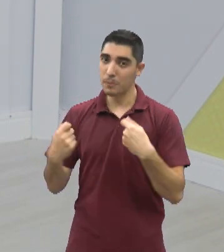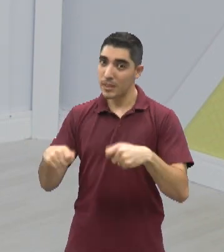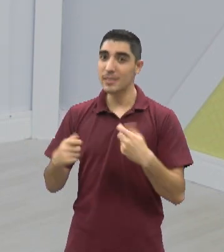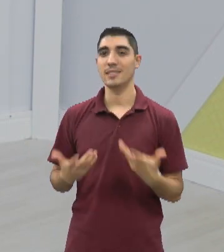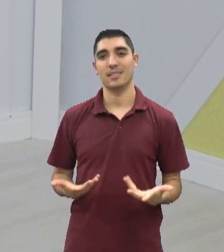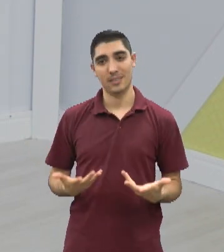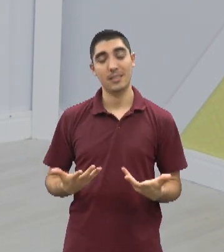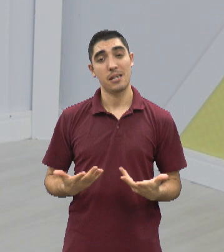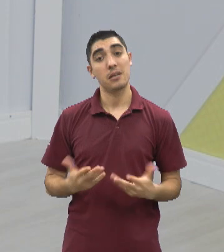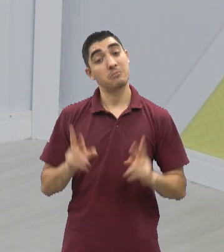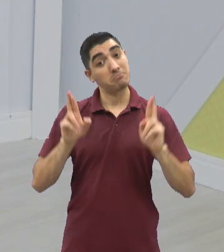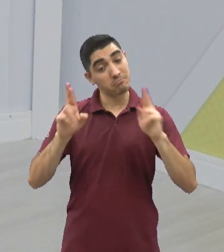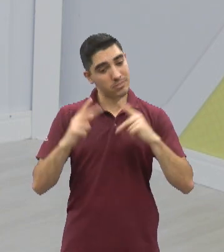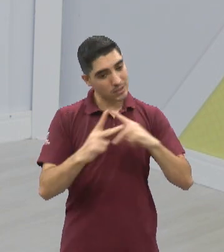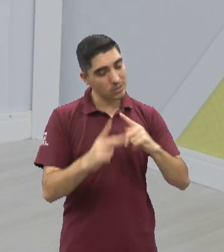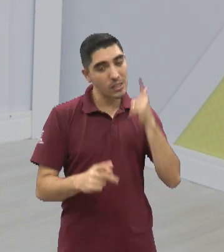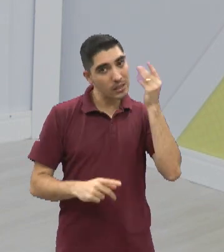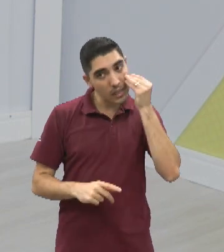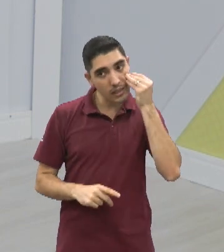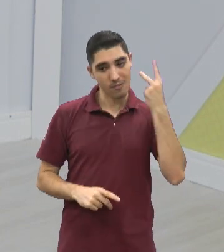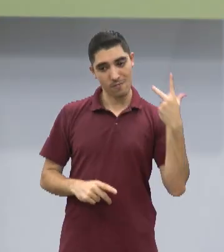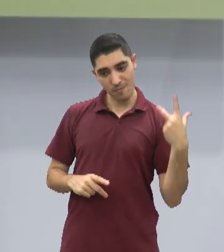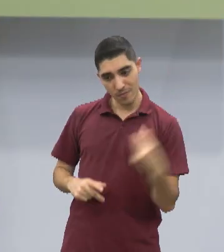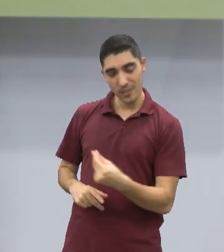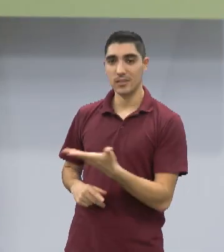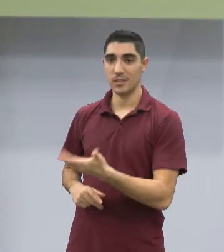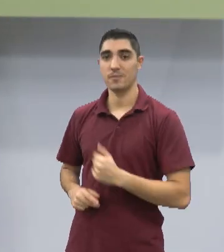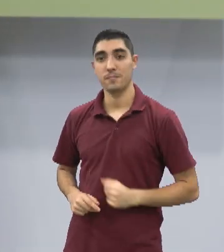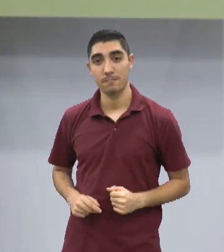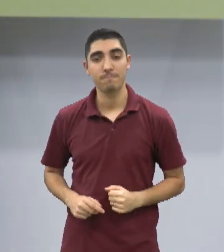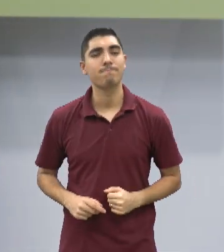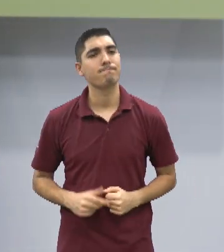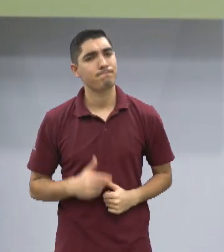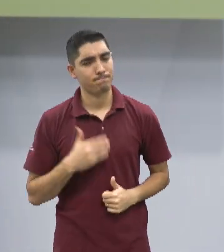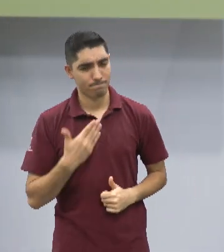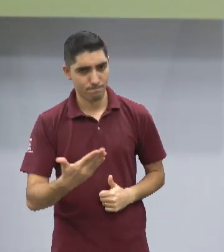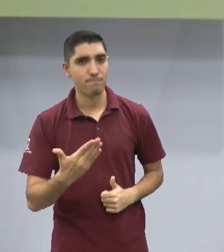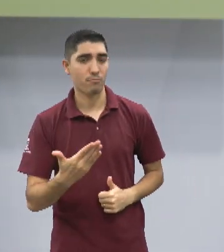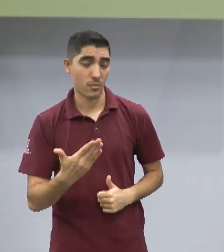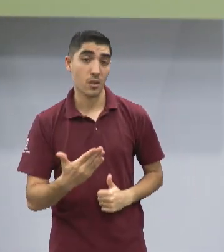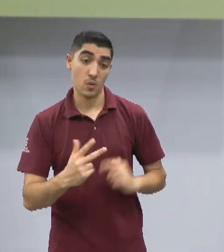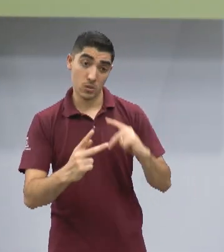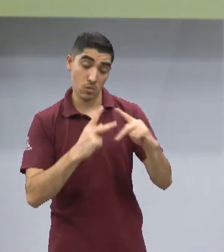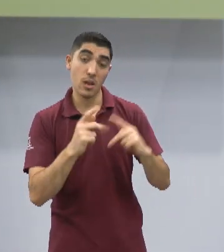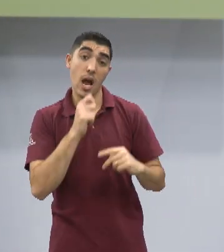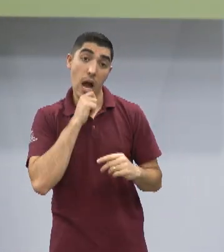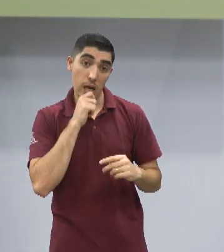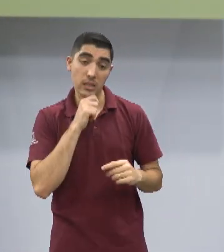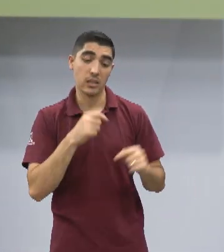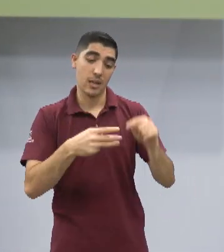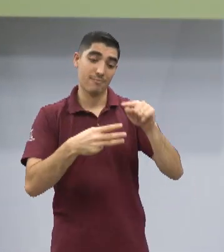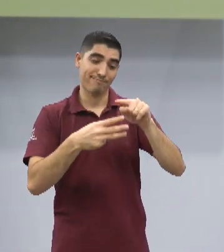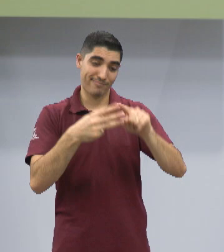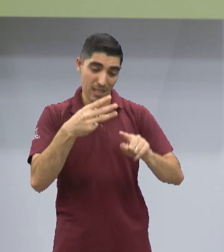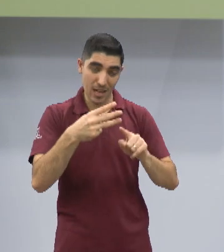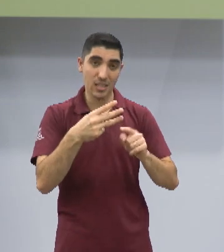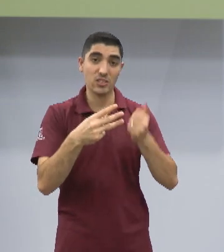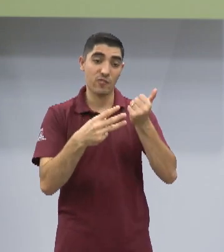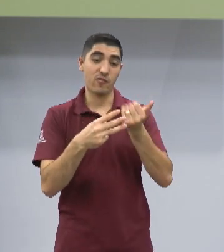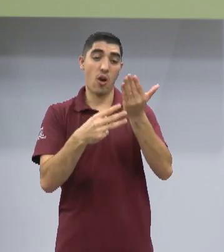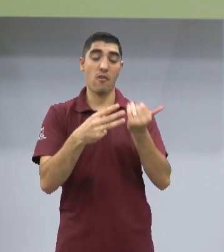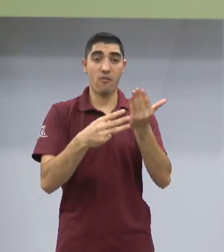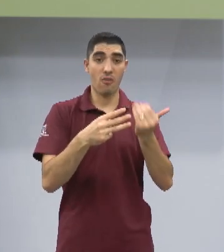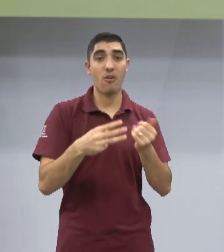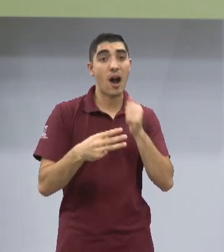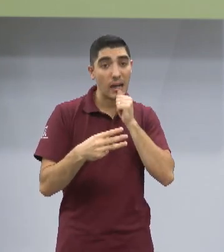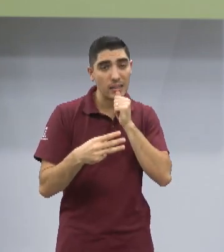seja o São José para acabar com essa má fase, hein, Brunão? Pois o São José tem mais 3 jogos aí nessa sequência fora de casa, pelo